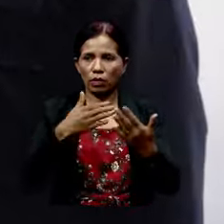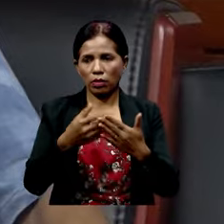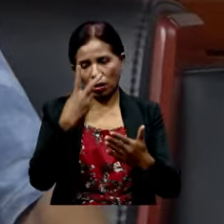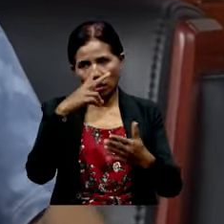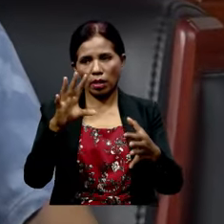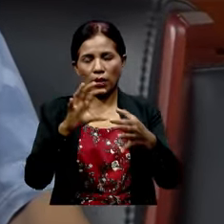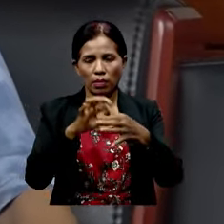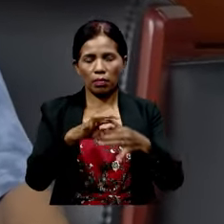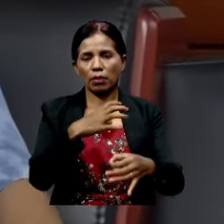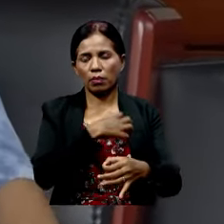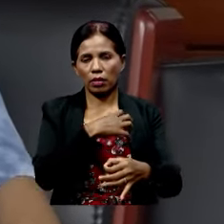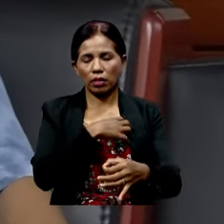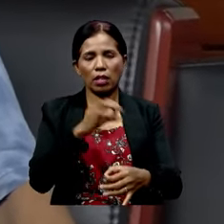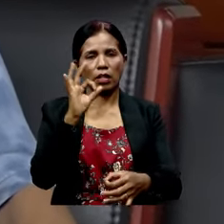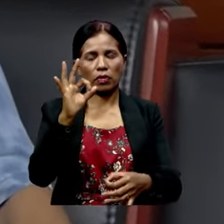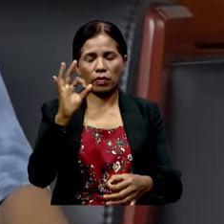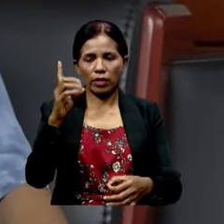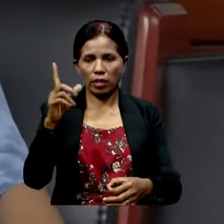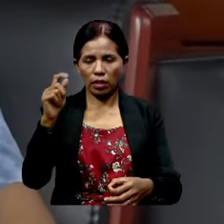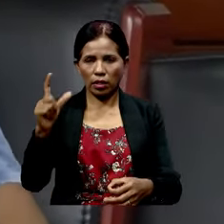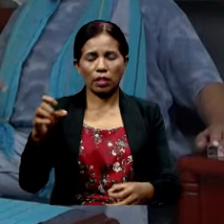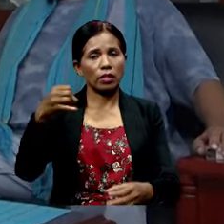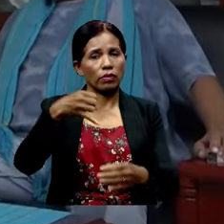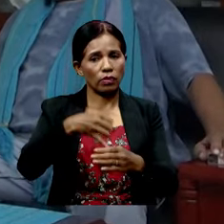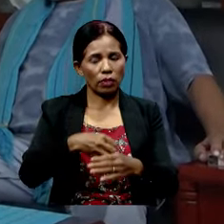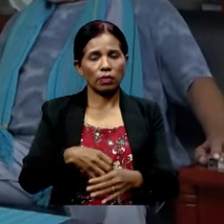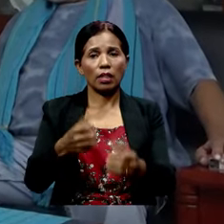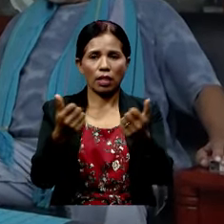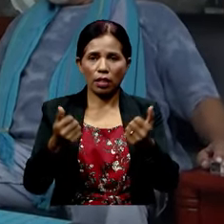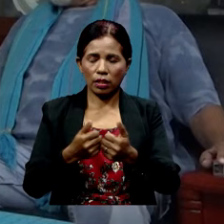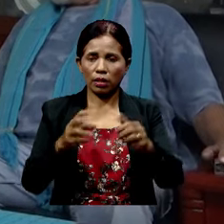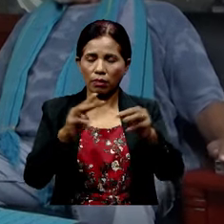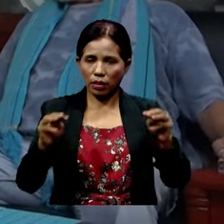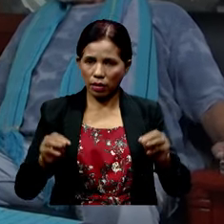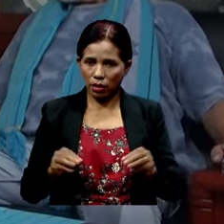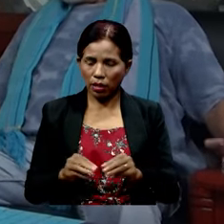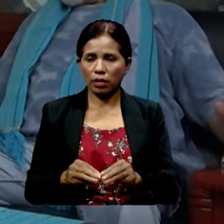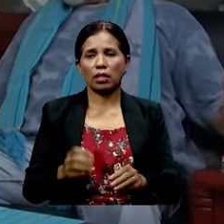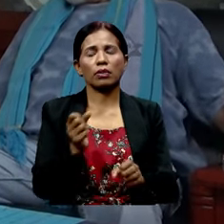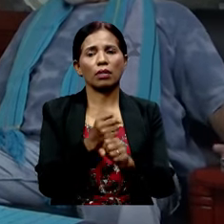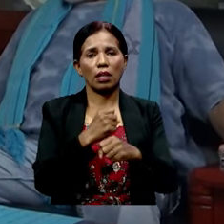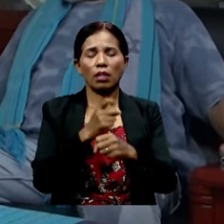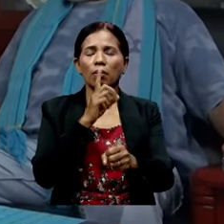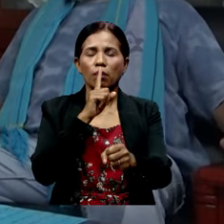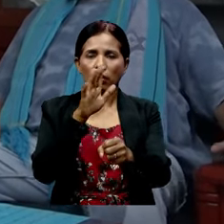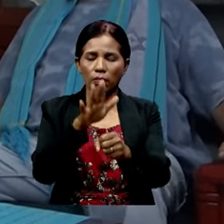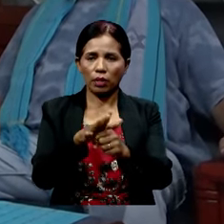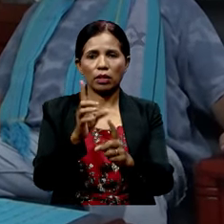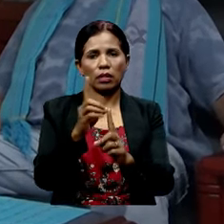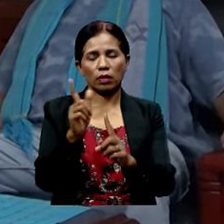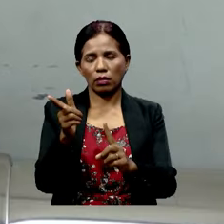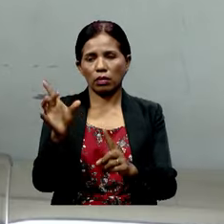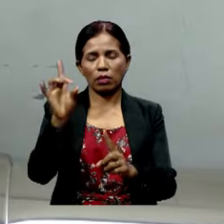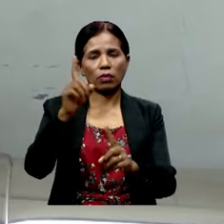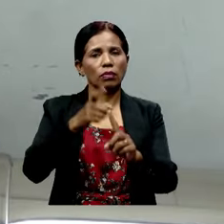membro Penetele no FFDTLI, nebe envolvido e a arte marcial no arte ritual, atual juramento e a lororor insinuá-lo